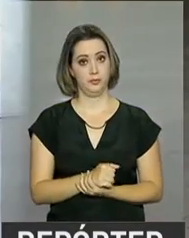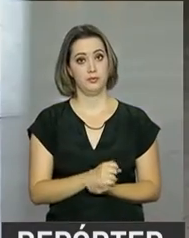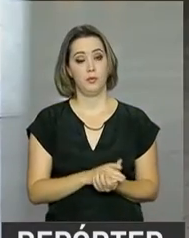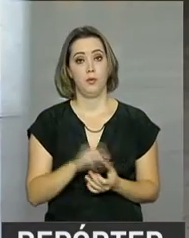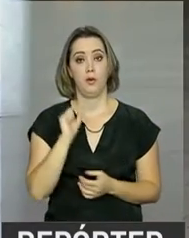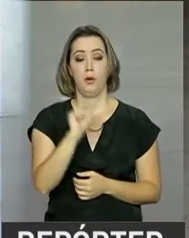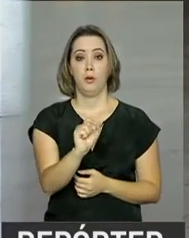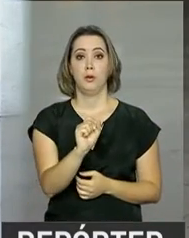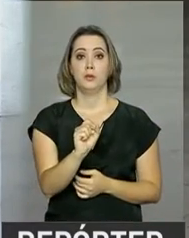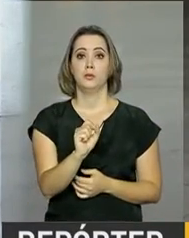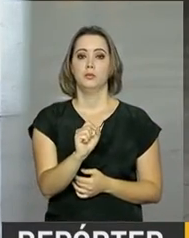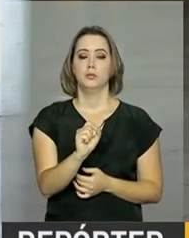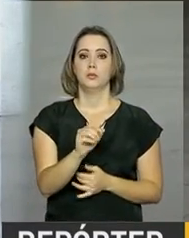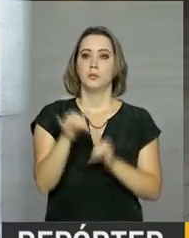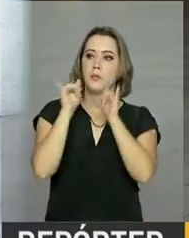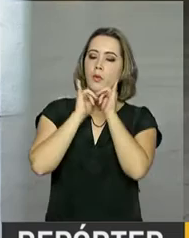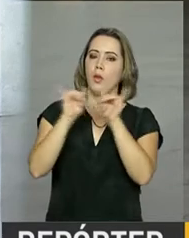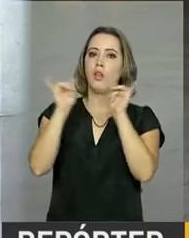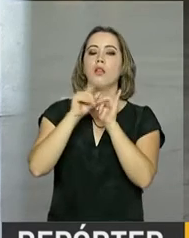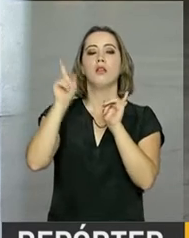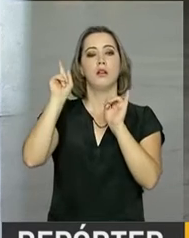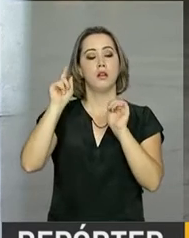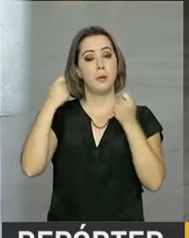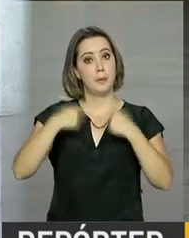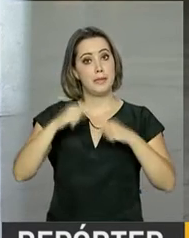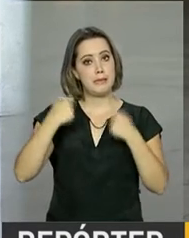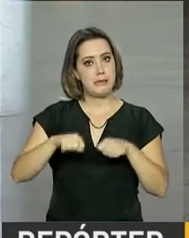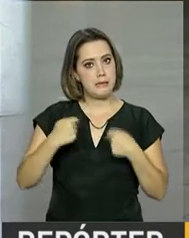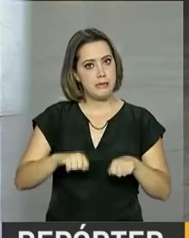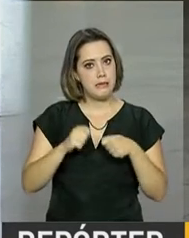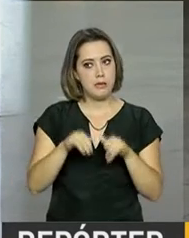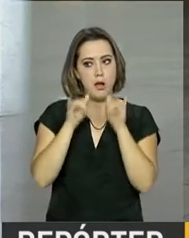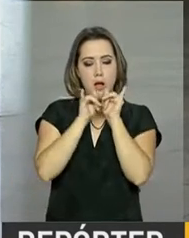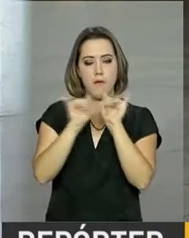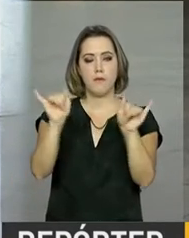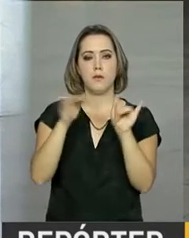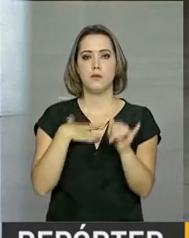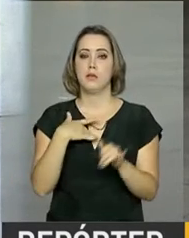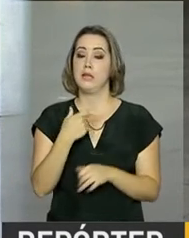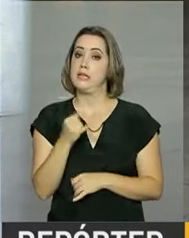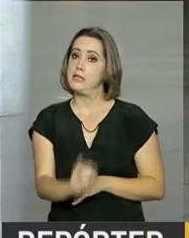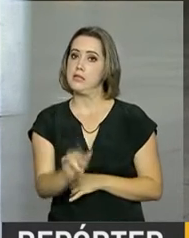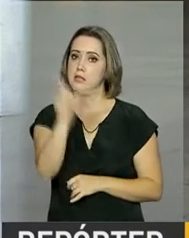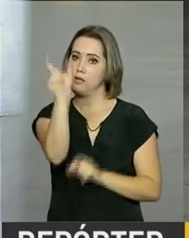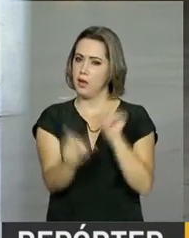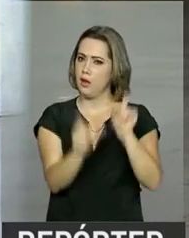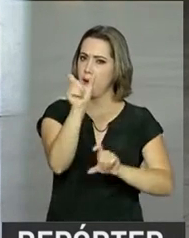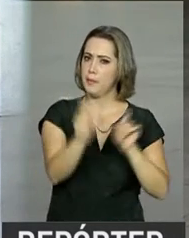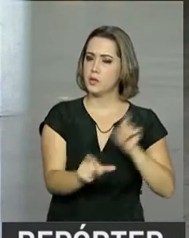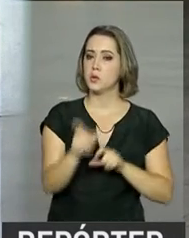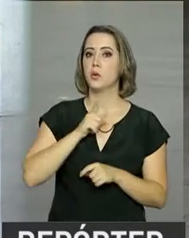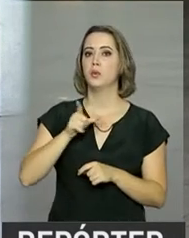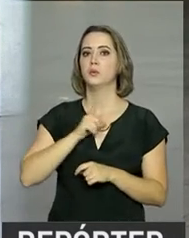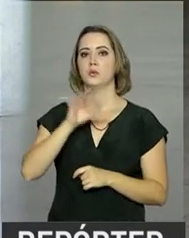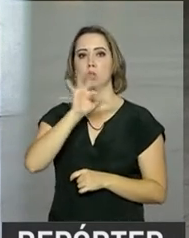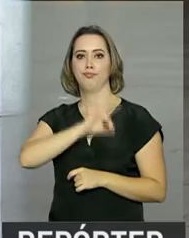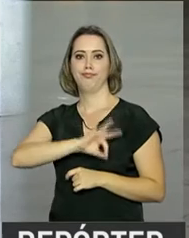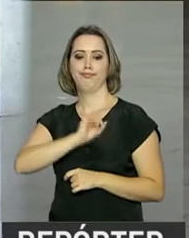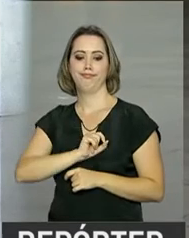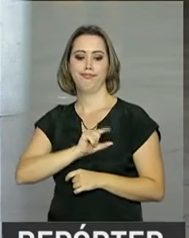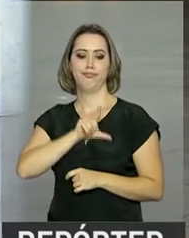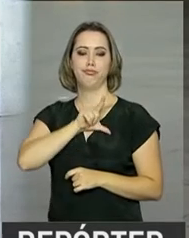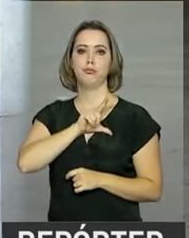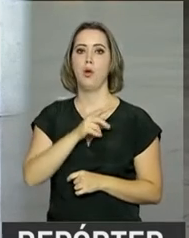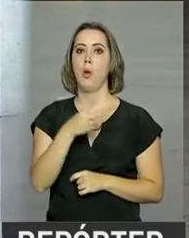todos a declaração é obrigatória para os contribuintes que tiveram em 2016 rendimentos superiores a